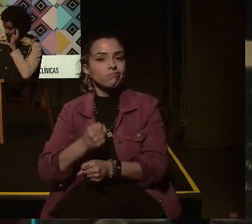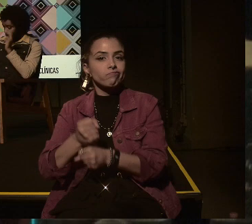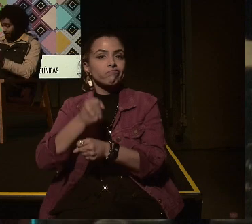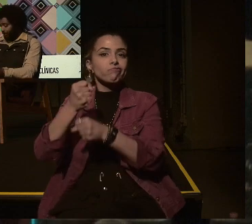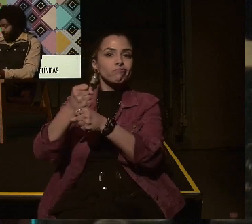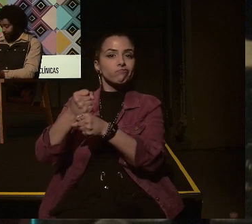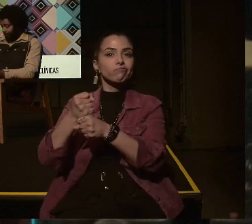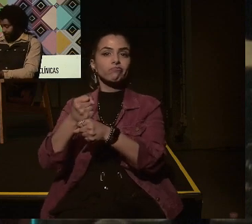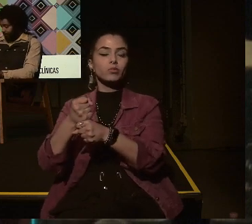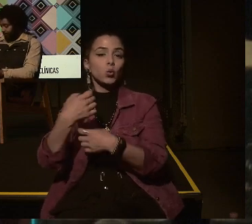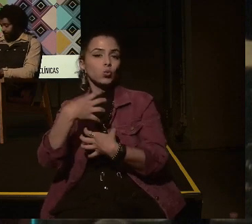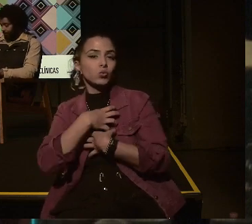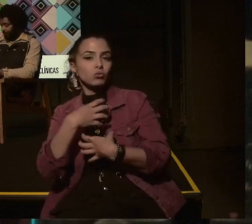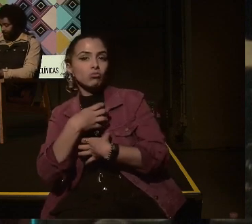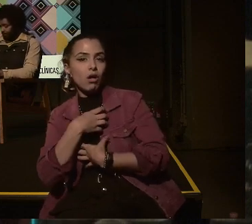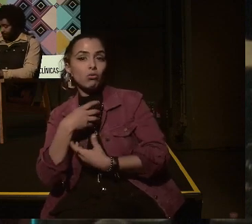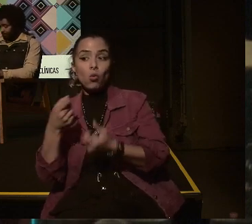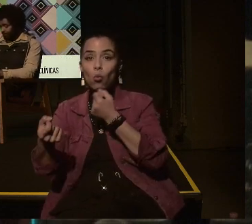remédios,